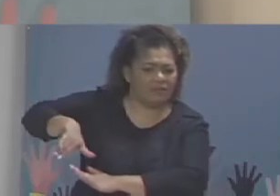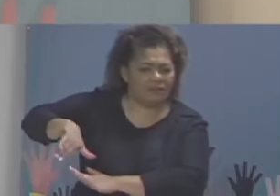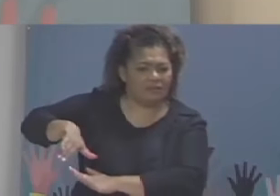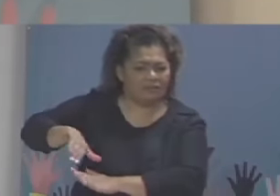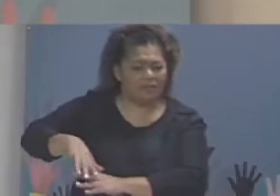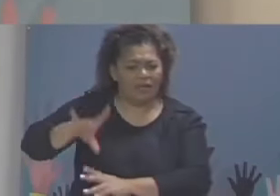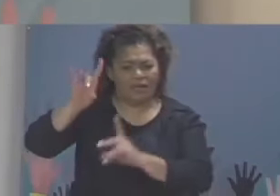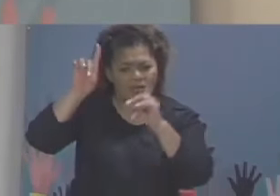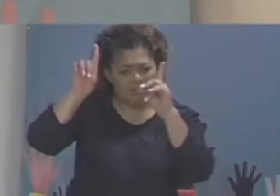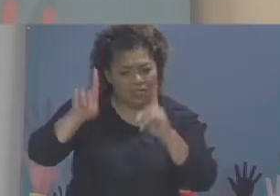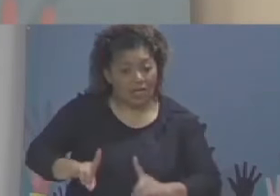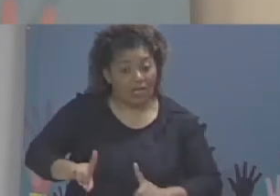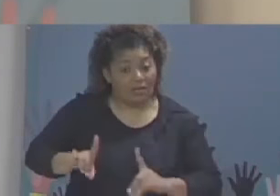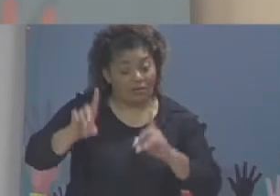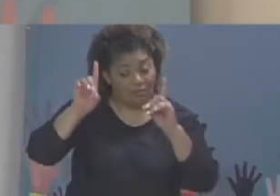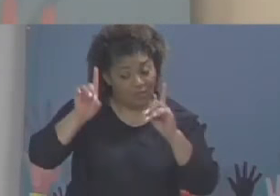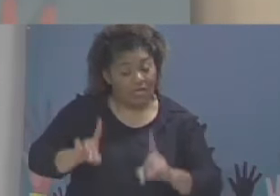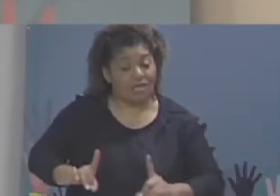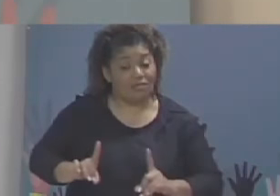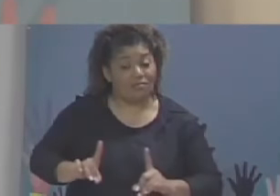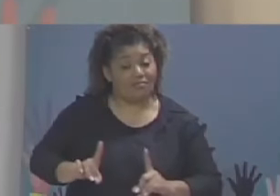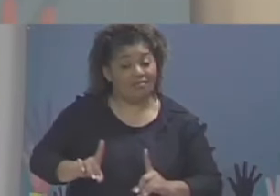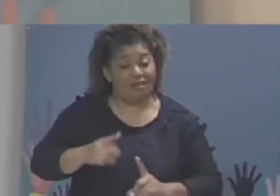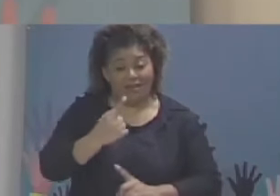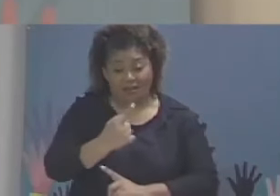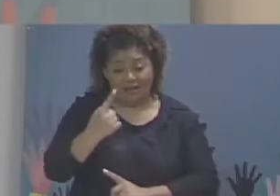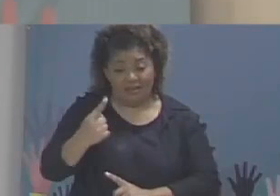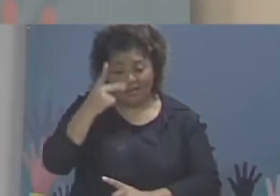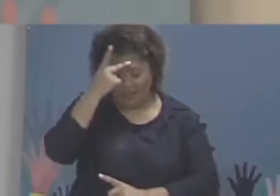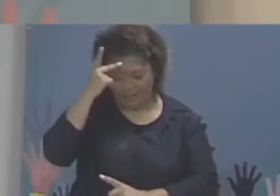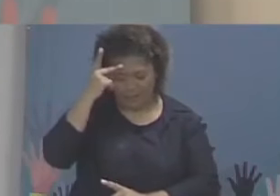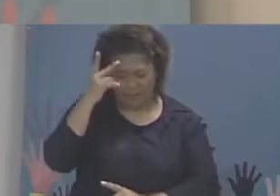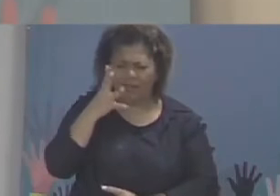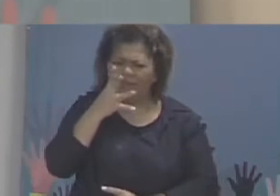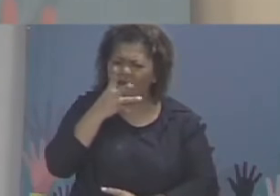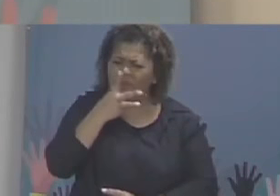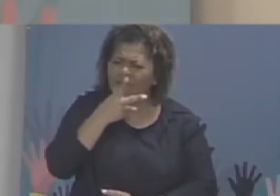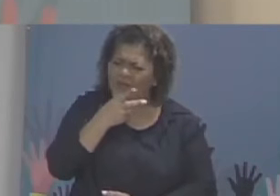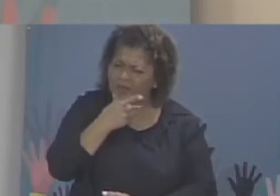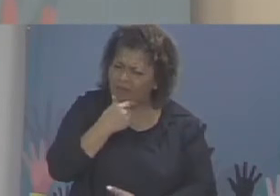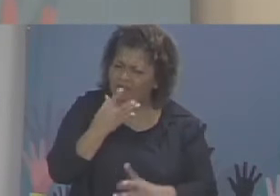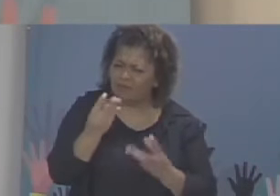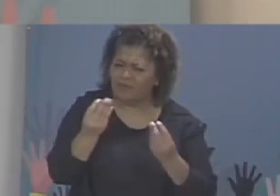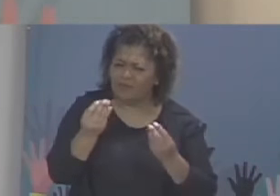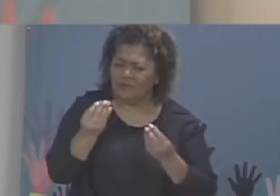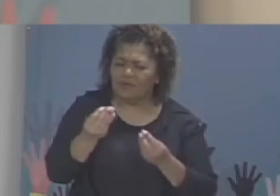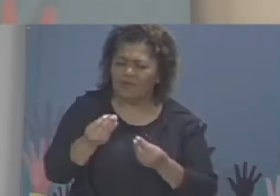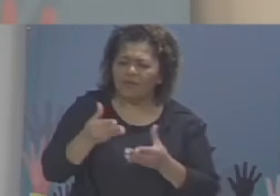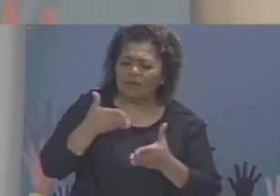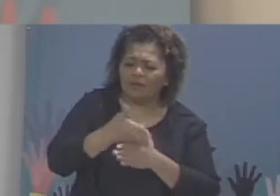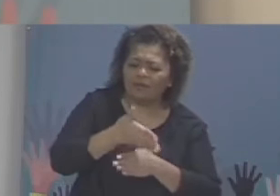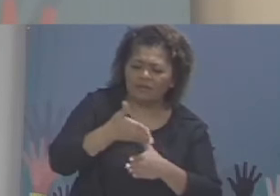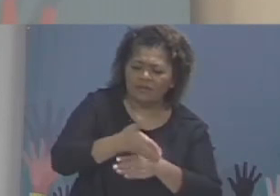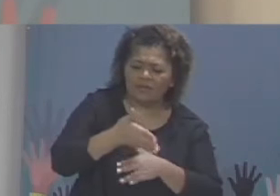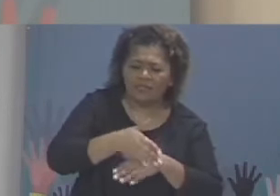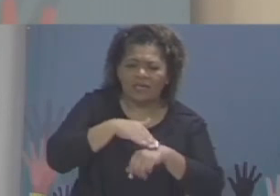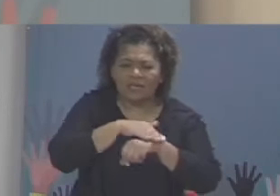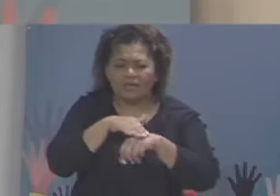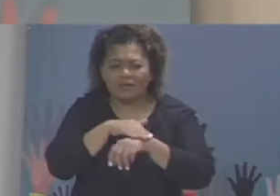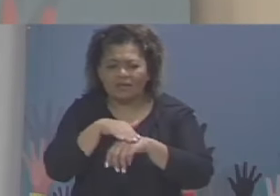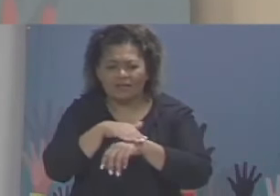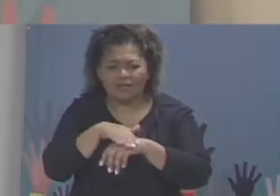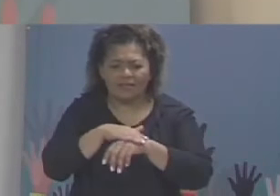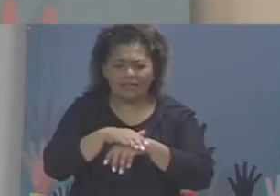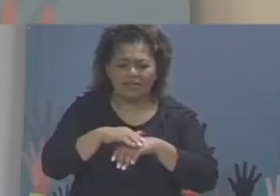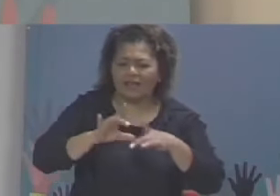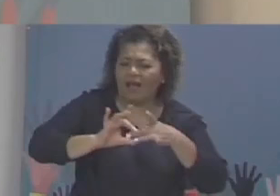não é fim. Direito é atividade de meio. Nós demoramos muito para conseguir atingir uma democracia no nosso país e, dia após